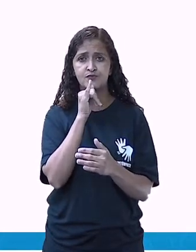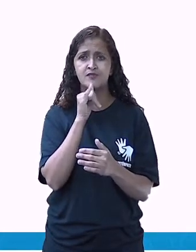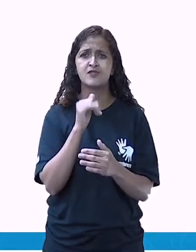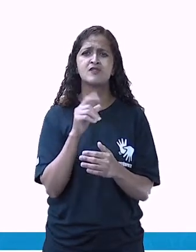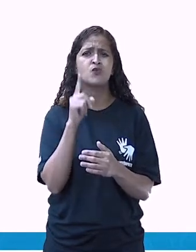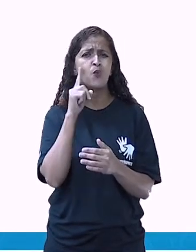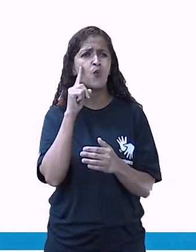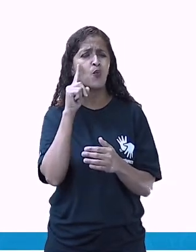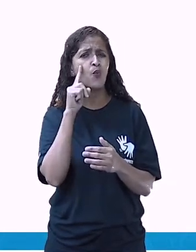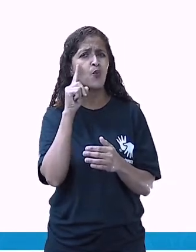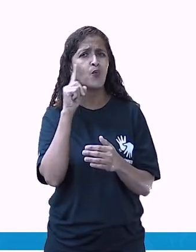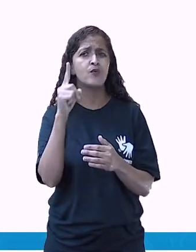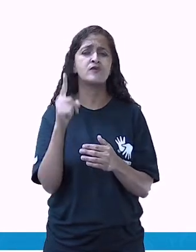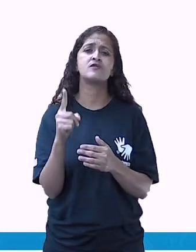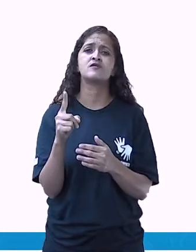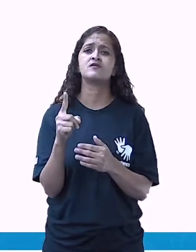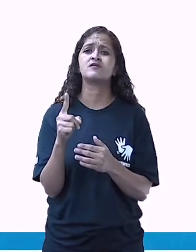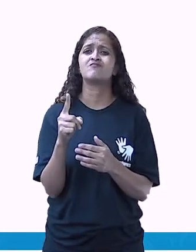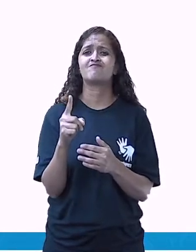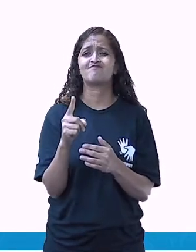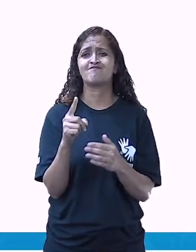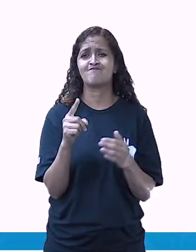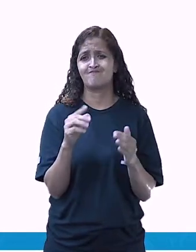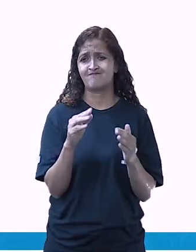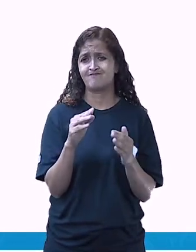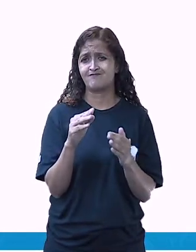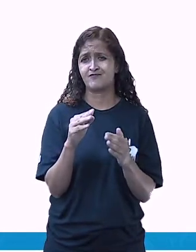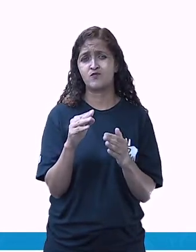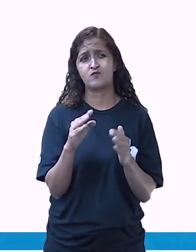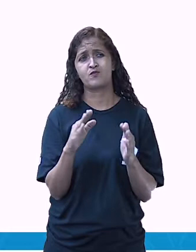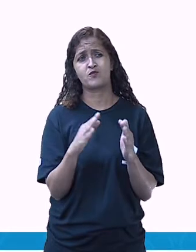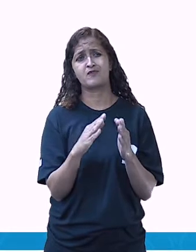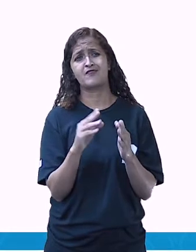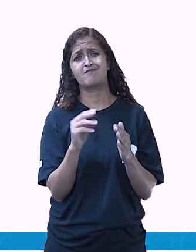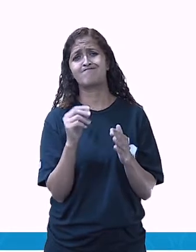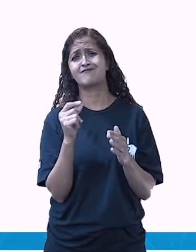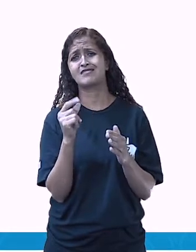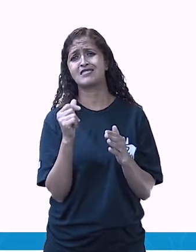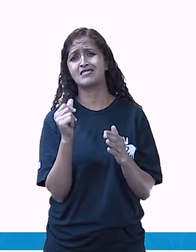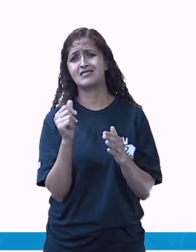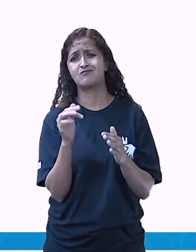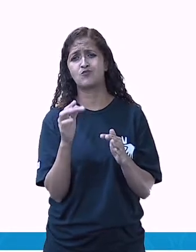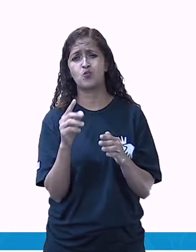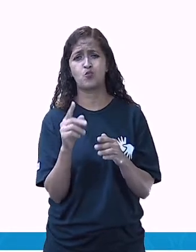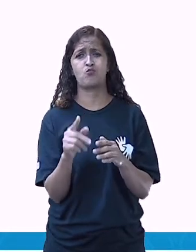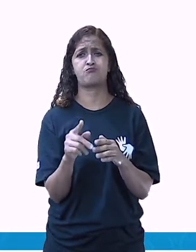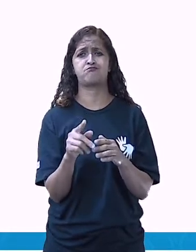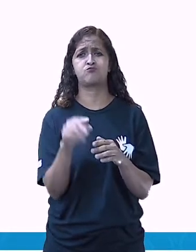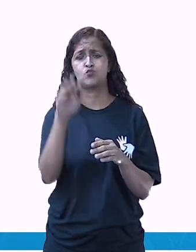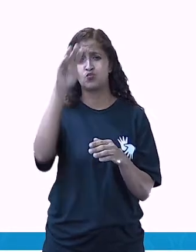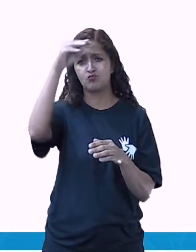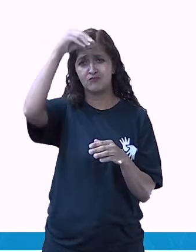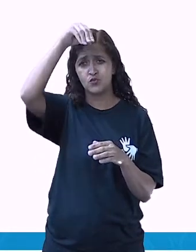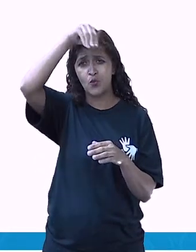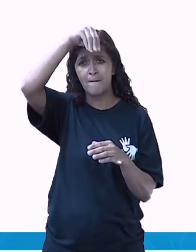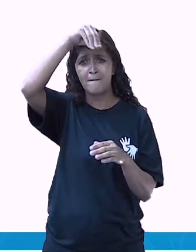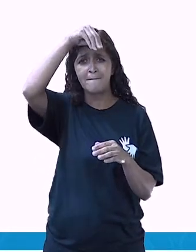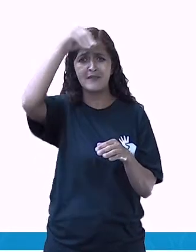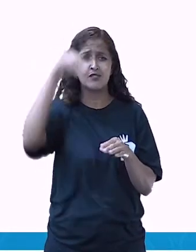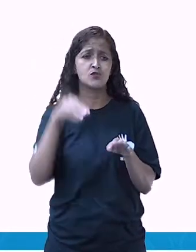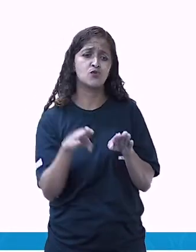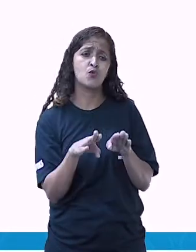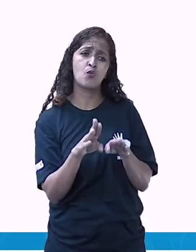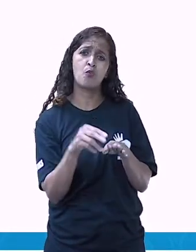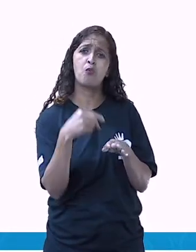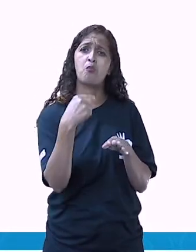a dia, quando você fica muito tempo sem ver um sobrinho, sem ver, né, um neto, ou sem ver um amigo,